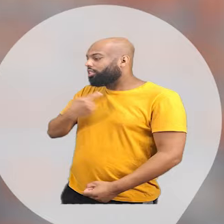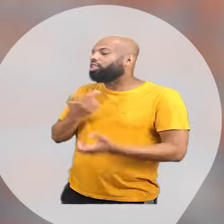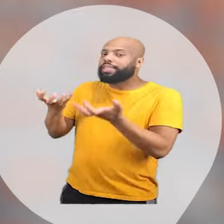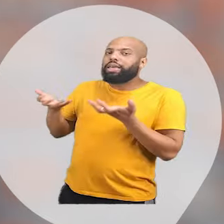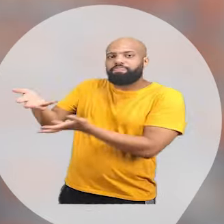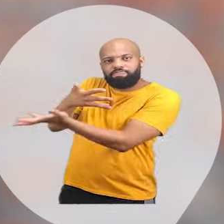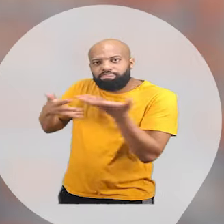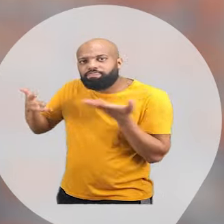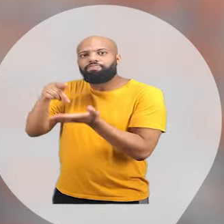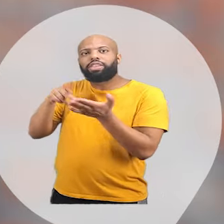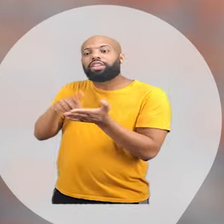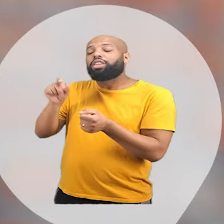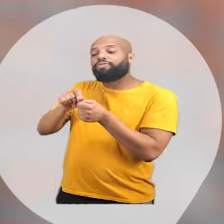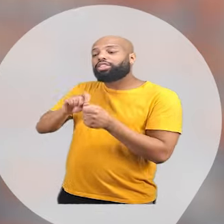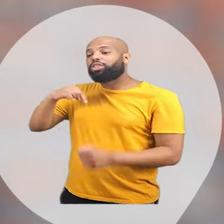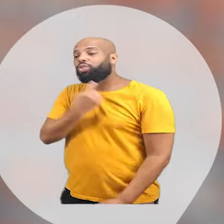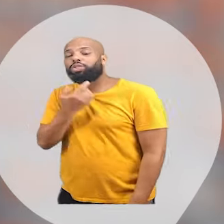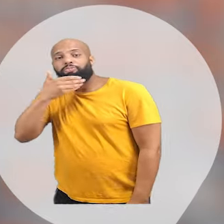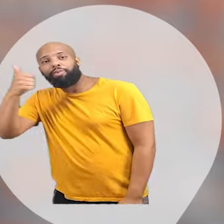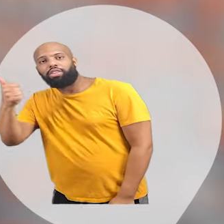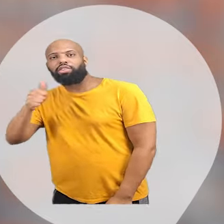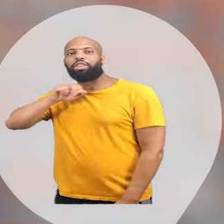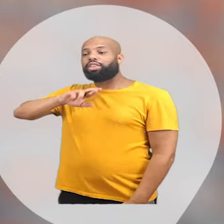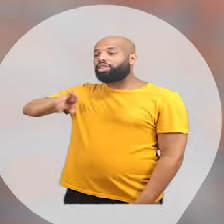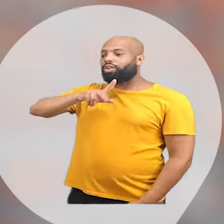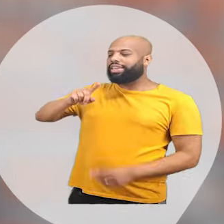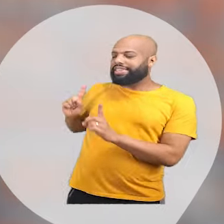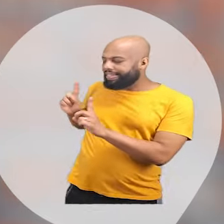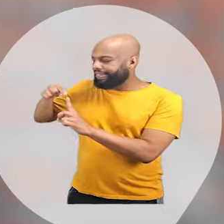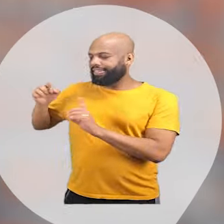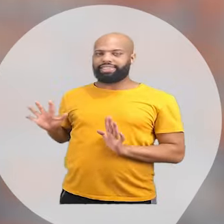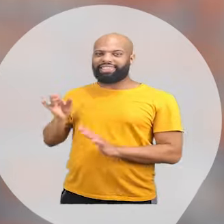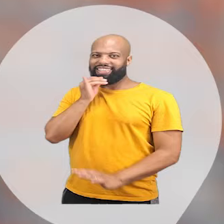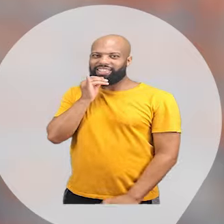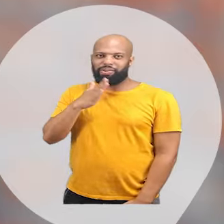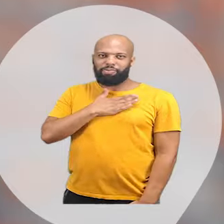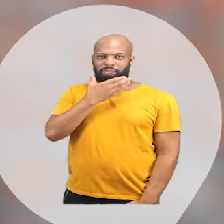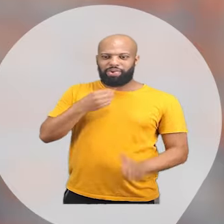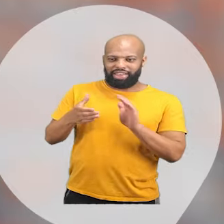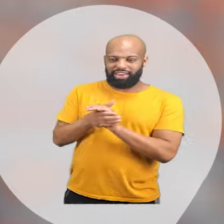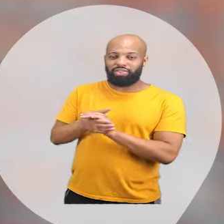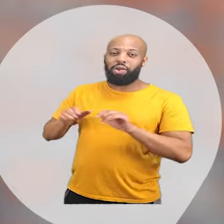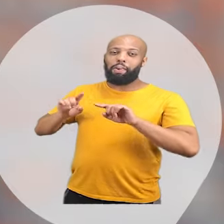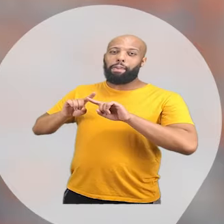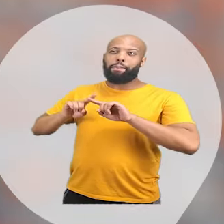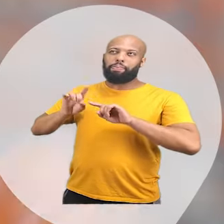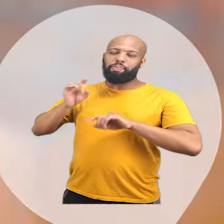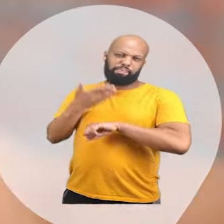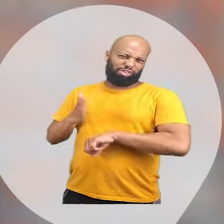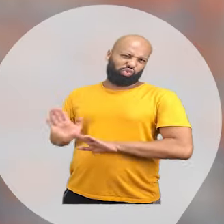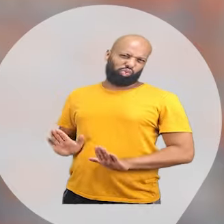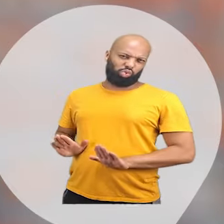a gente quer compartilhar quer fazer o nosso melhor não é muito objetivo eu vejo tipo meu marido ele é mais prático